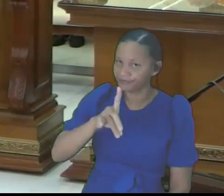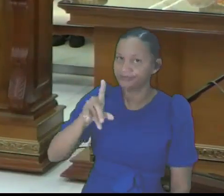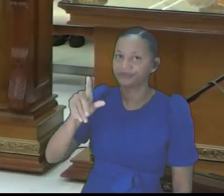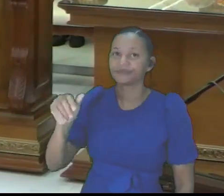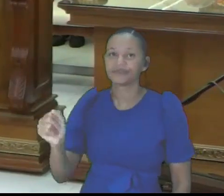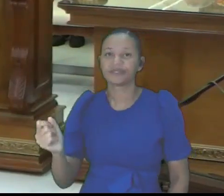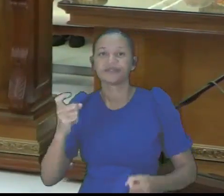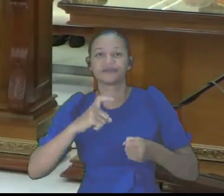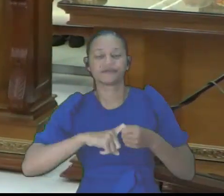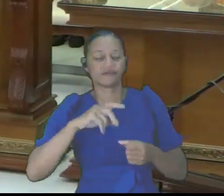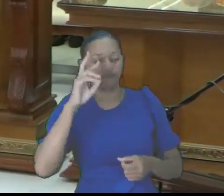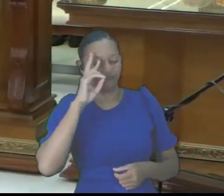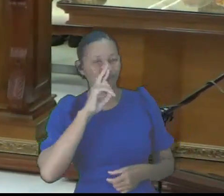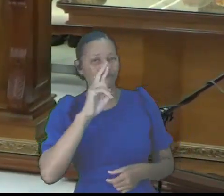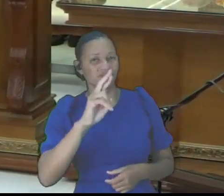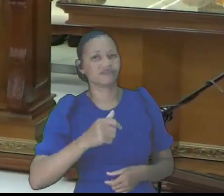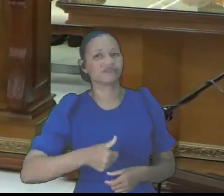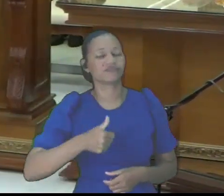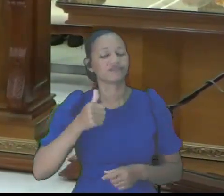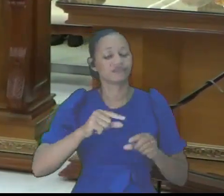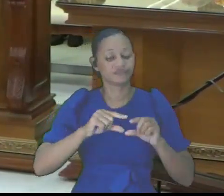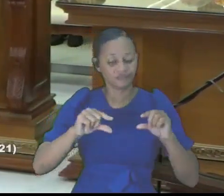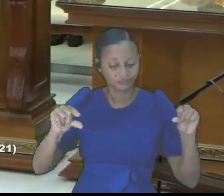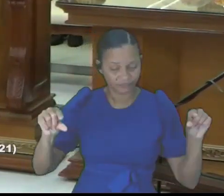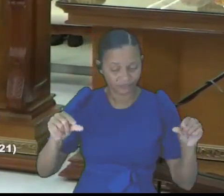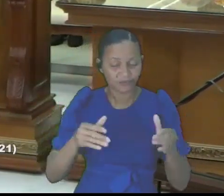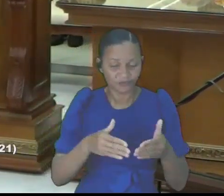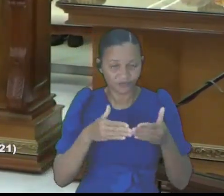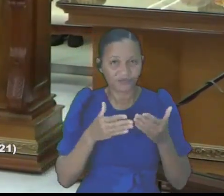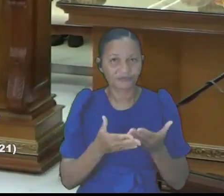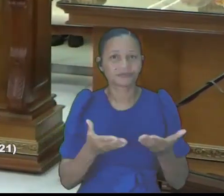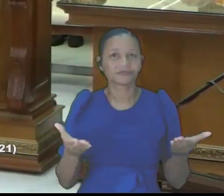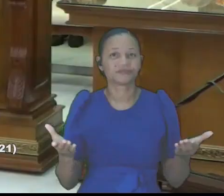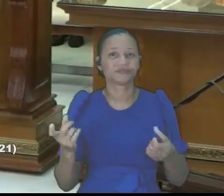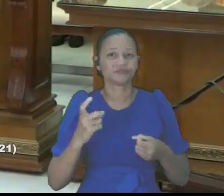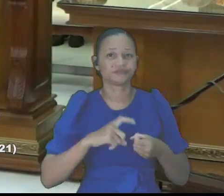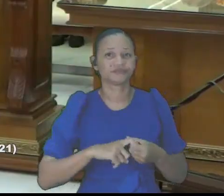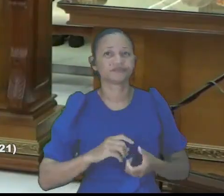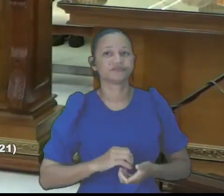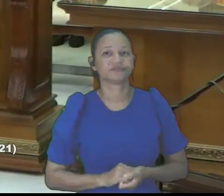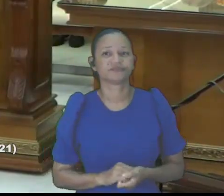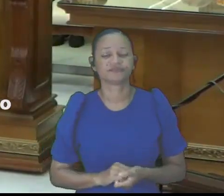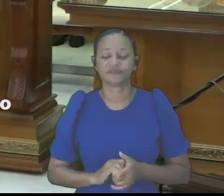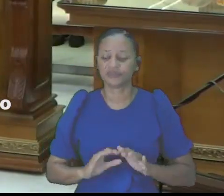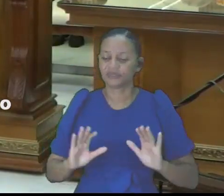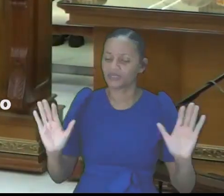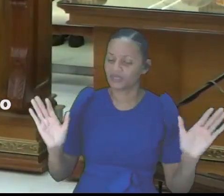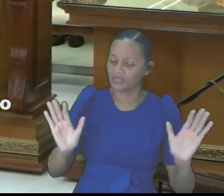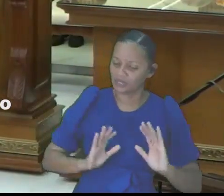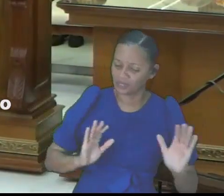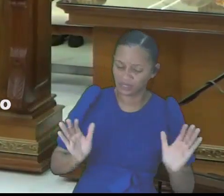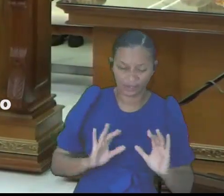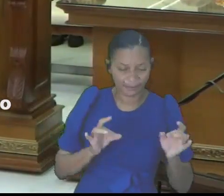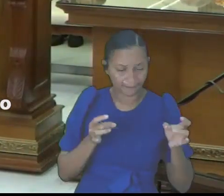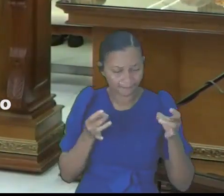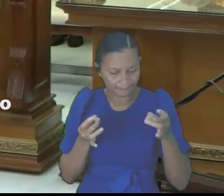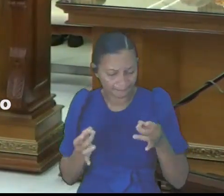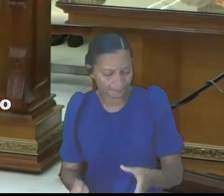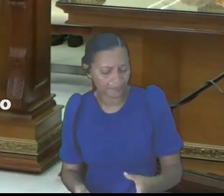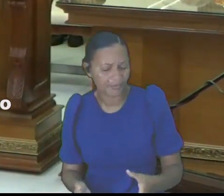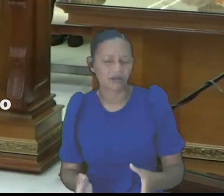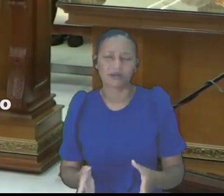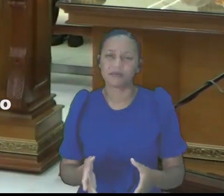da volta do Senhor. Volte, por favor, a primeira linha, por favor, voltando. Não abandonemos a prática de nos reunir.